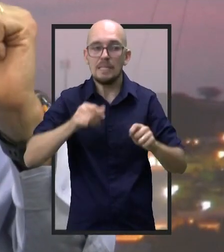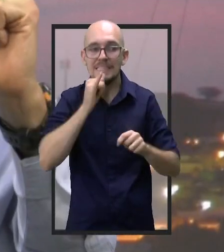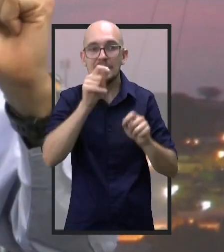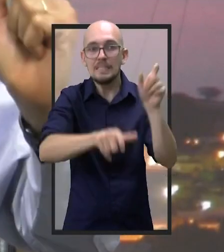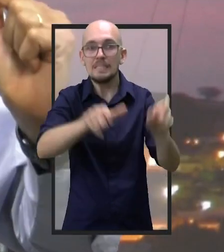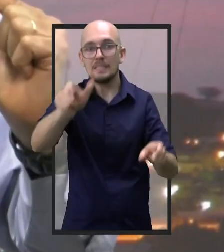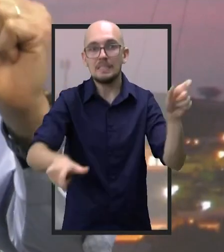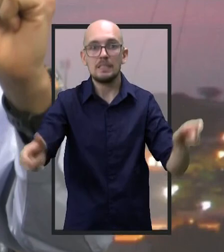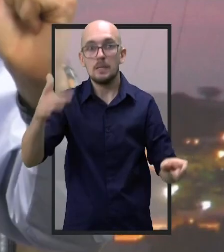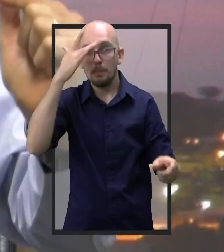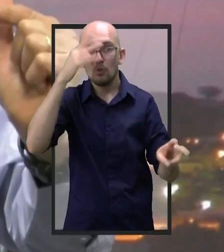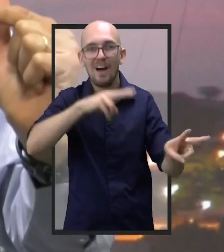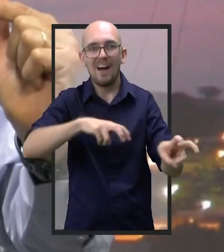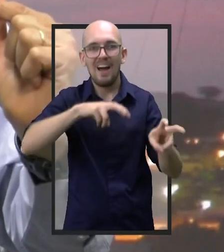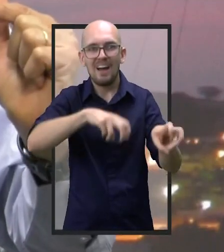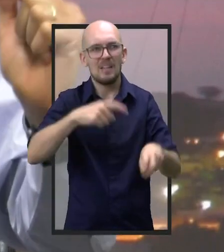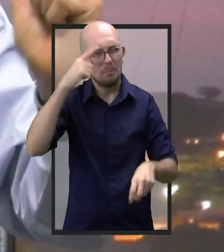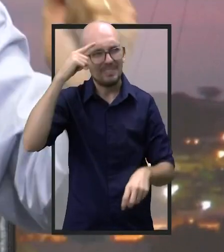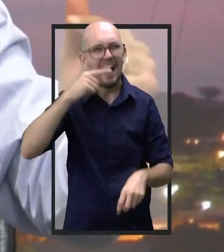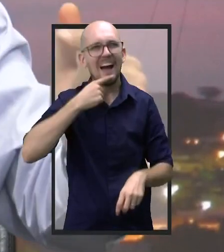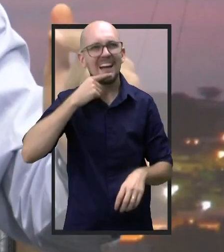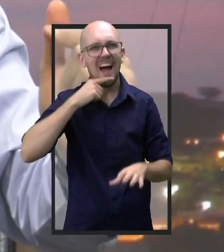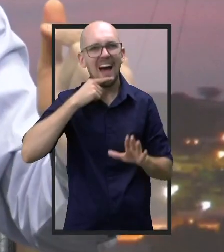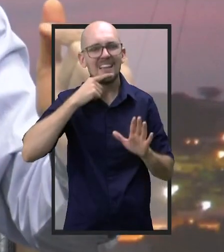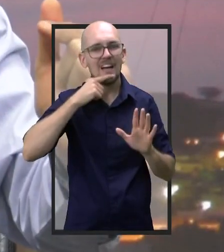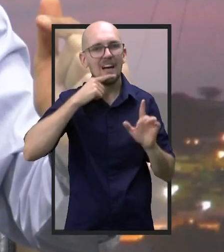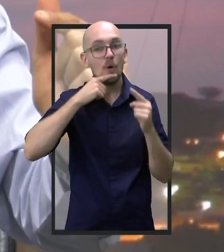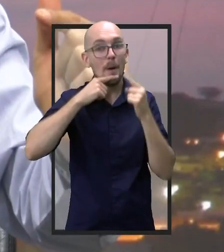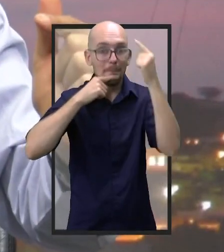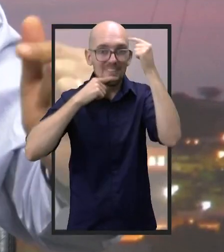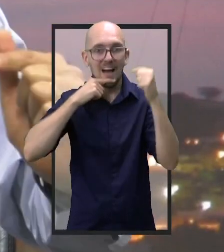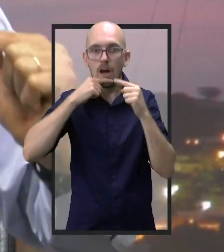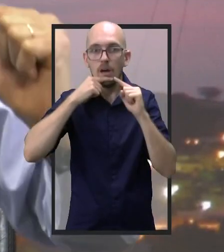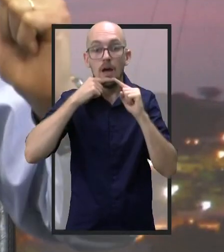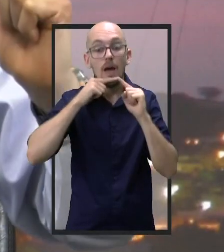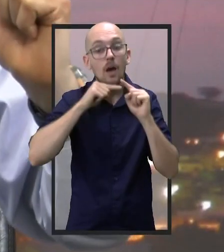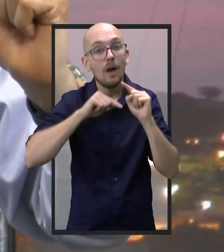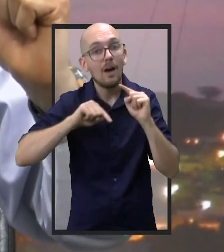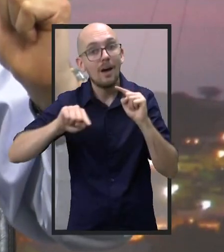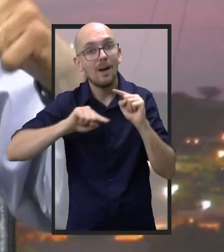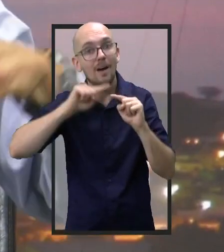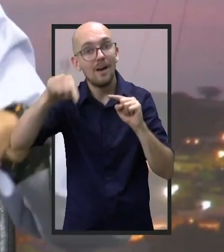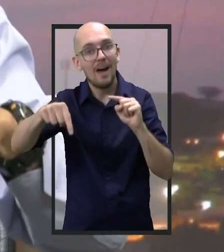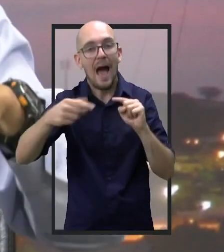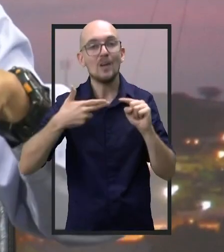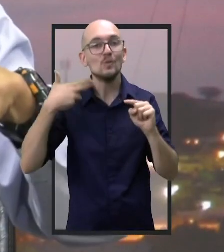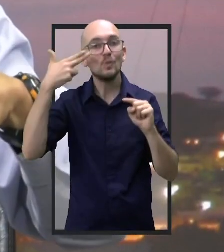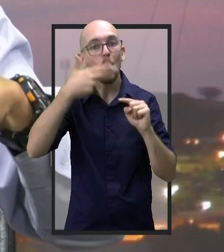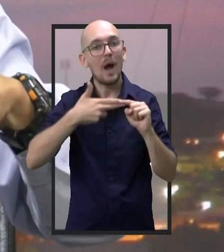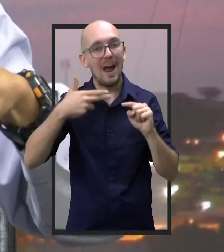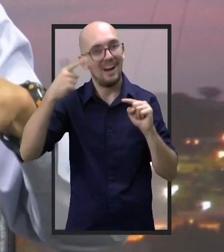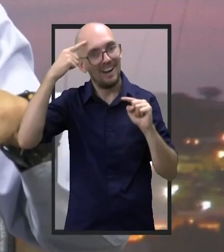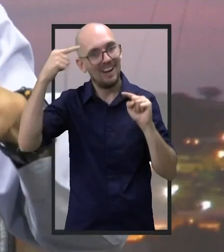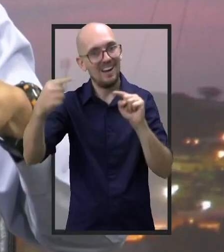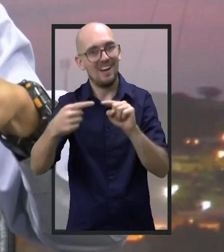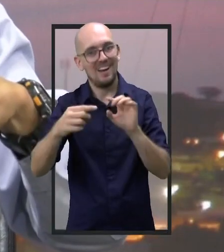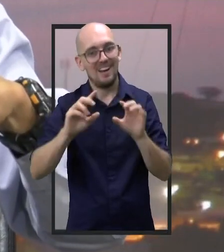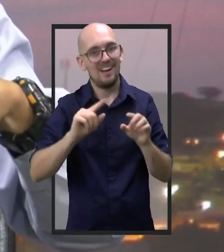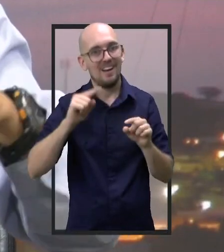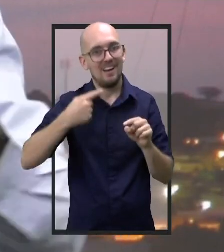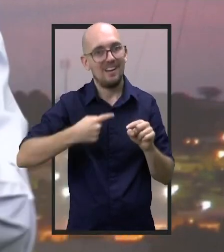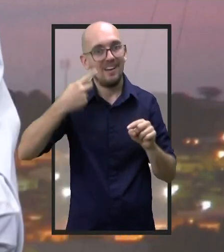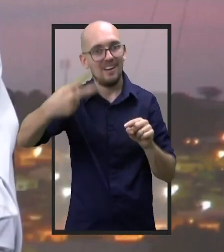não está produzindo cana, está produzindo açúcar. Ele está medindo o açúcar. Hoje tem unidades da nossa região que já